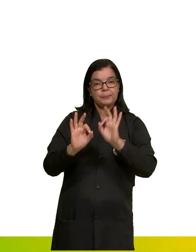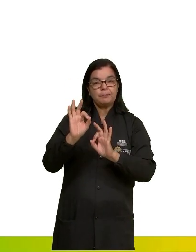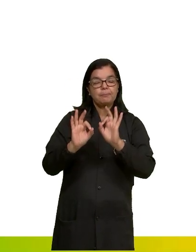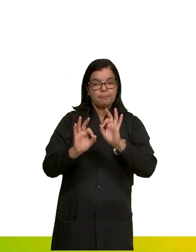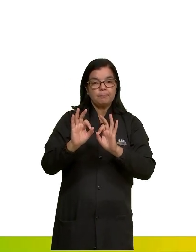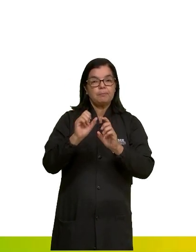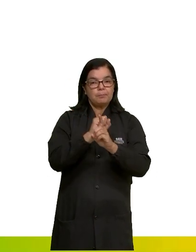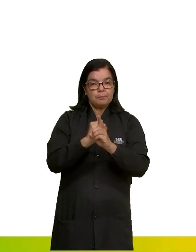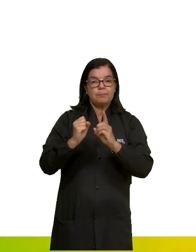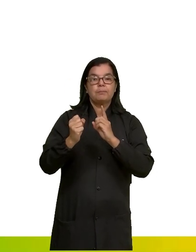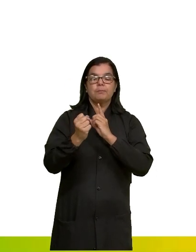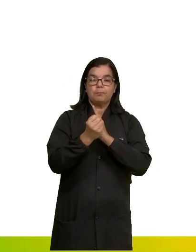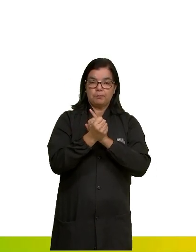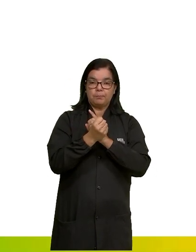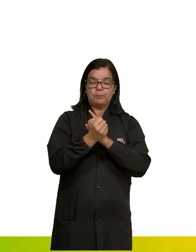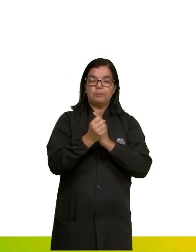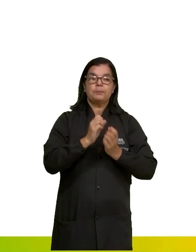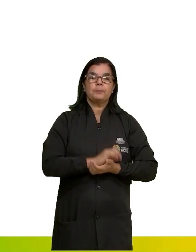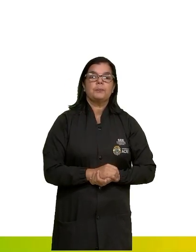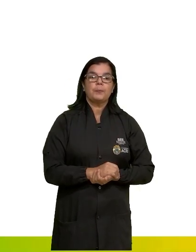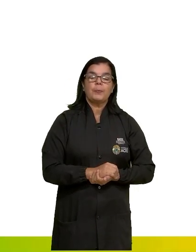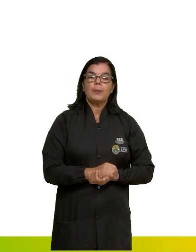social de uma determinada cultura.